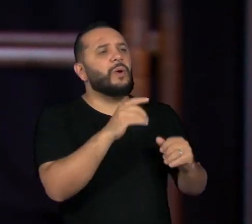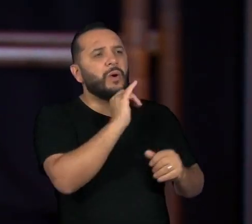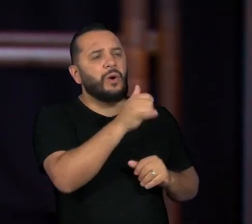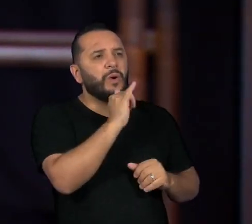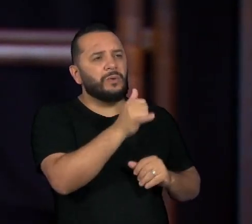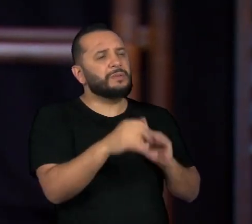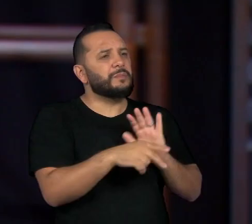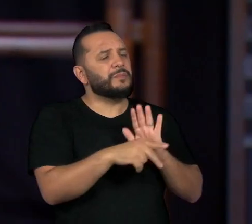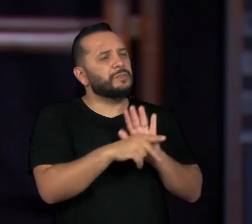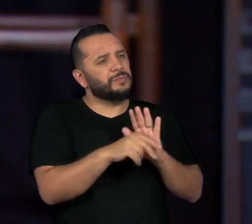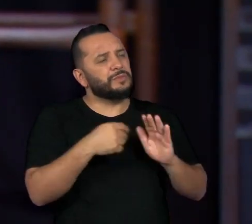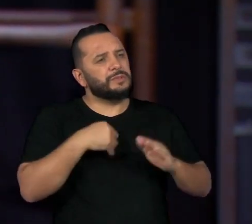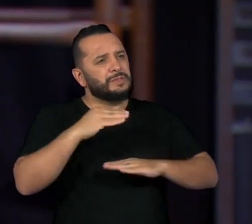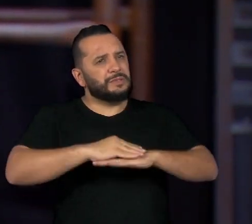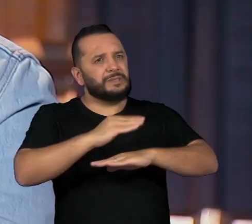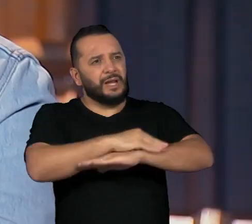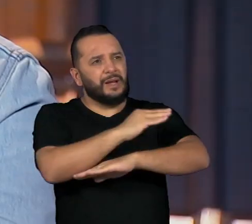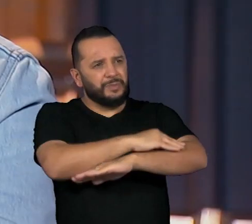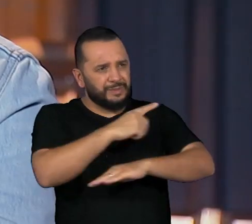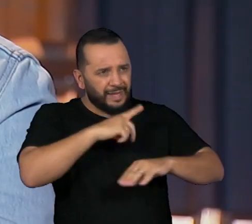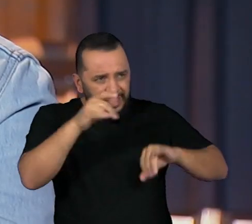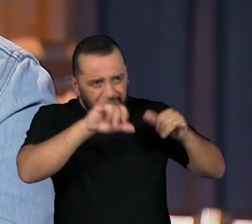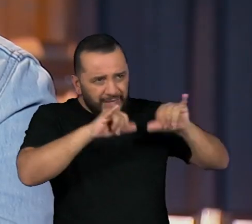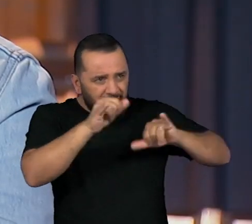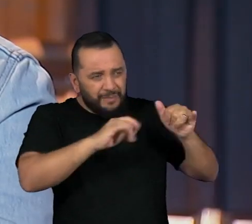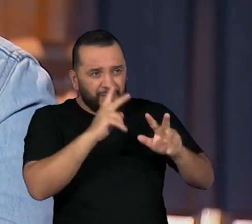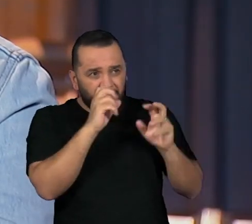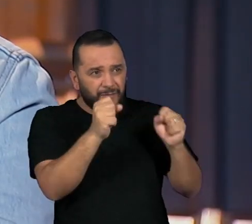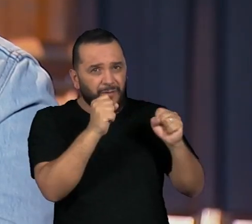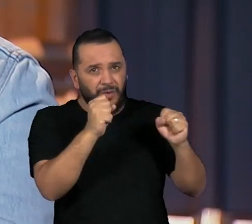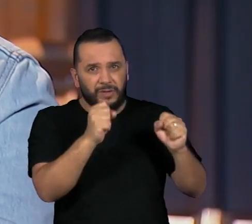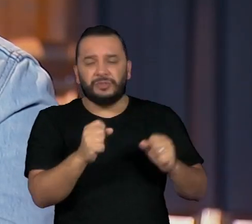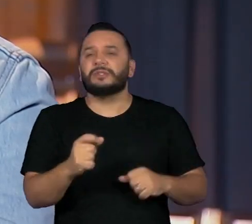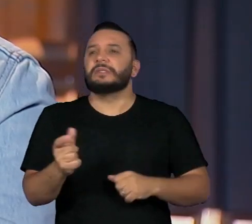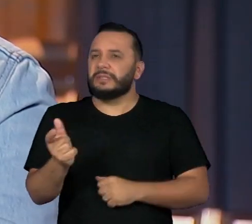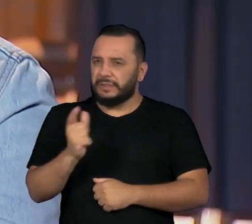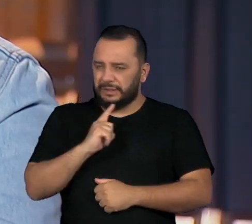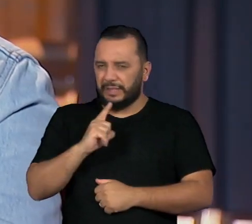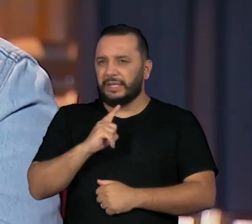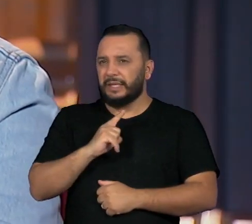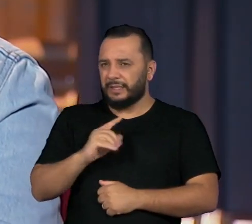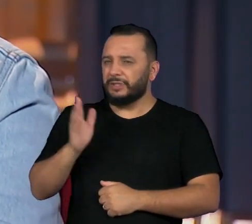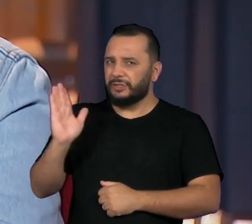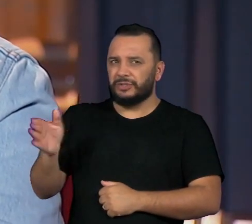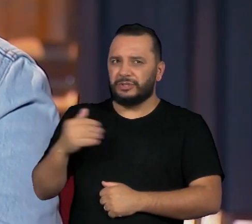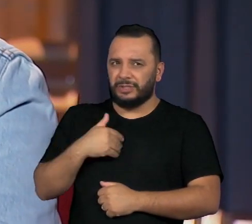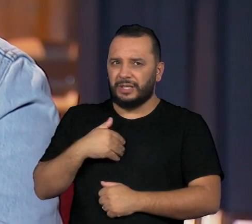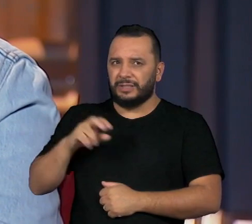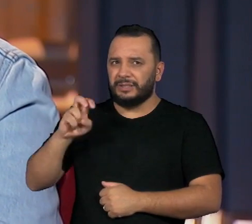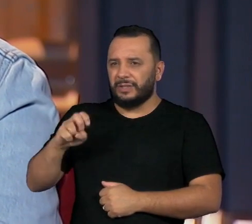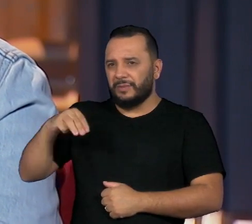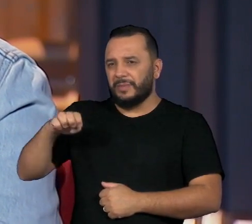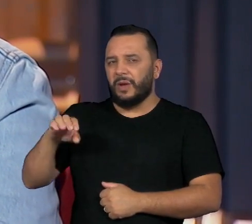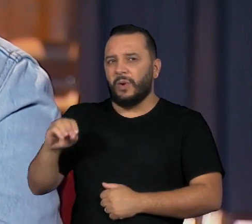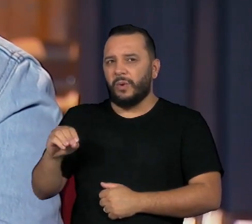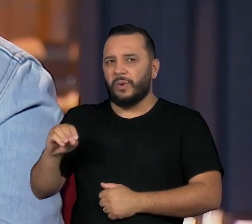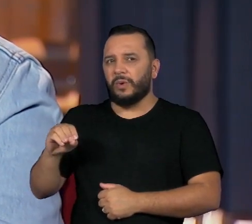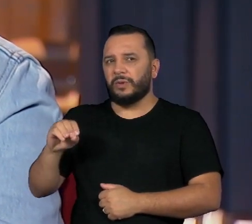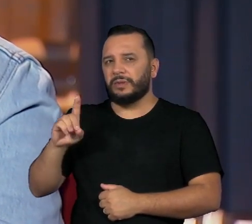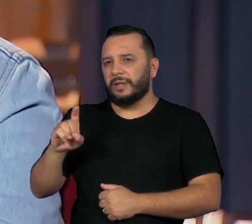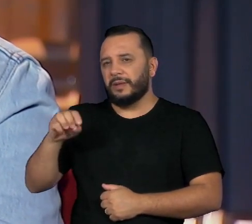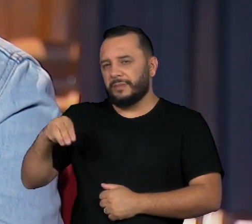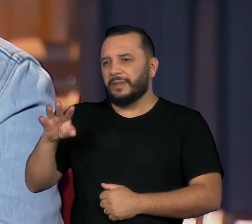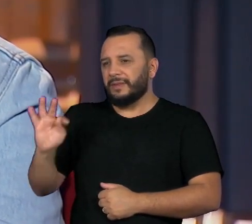substâncias mais possantes muito, que existe de alteração poderosa. De consciência. É o 5-metoxi-DMT, é uma versão bem mais potente do DMT, que